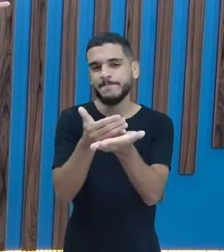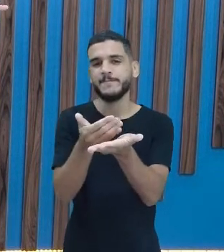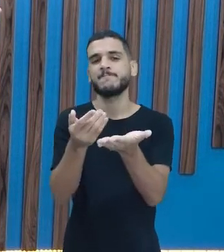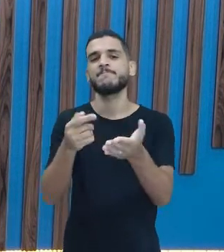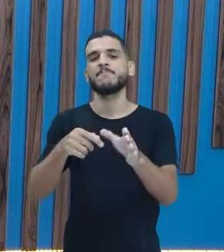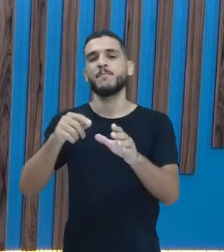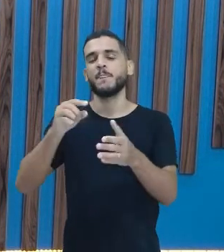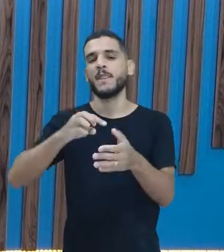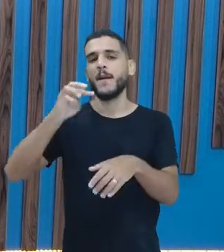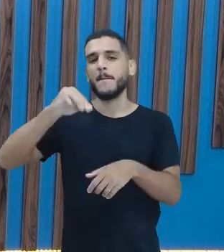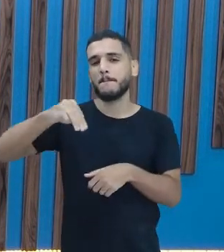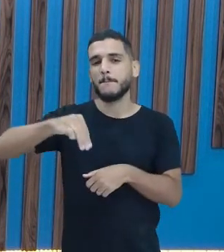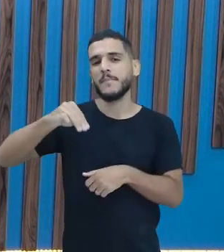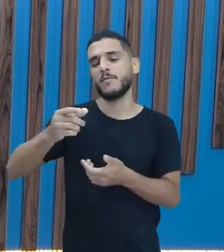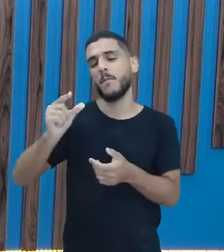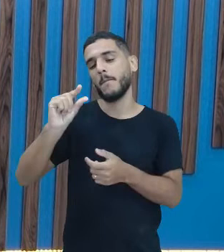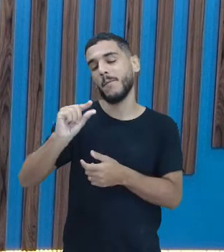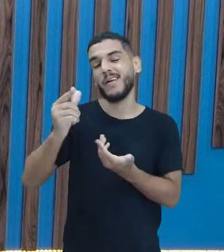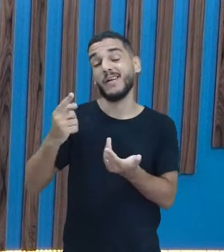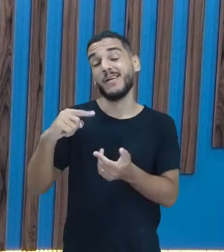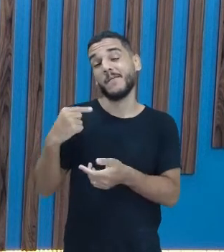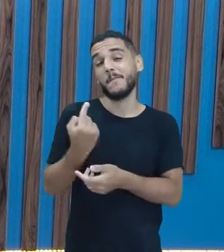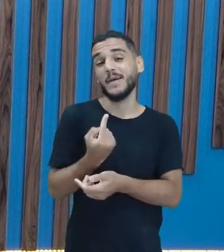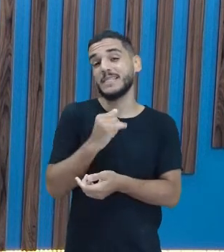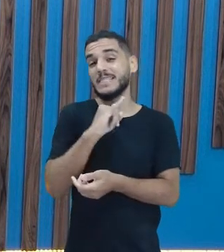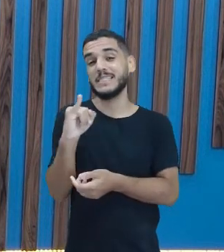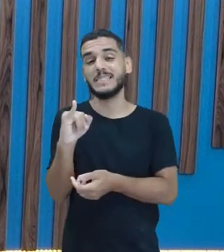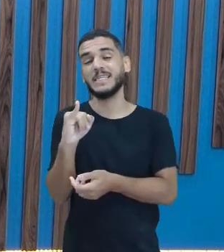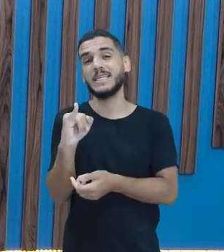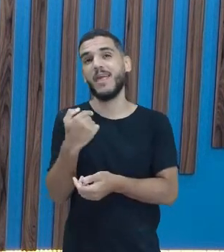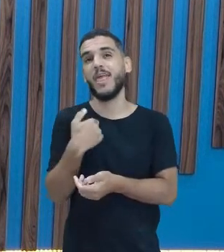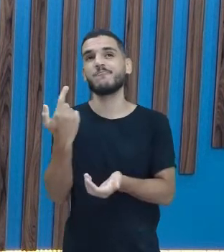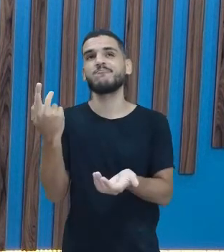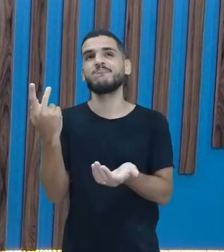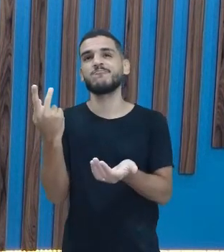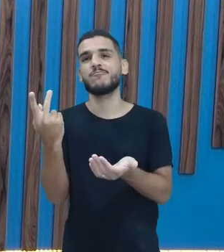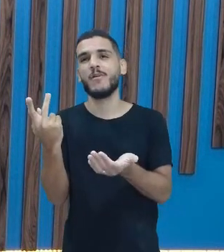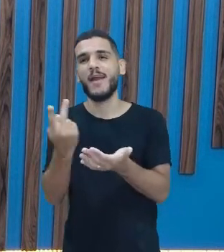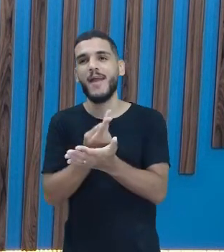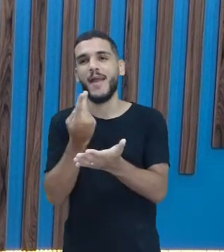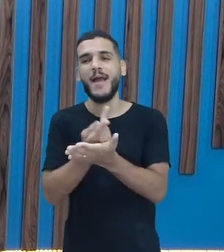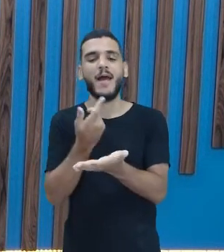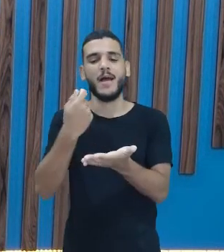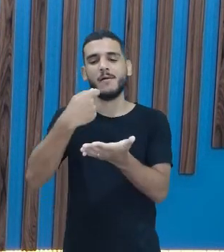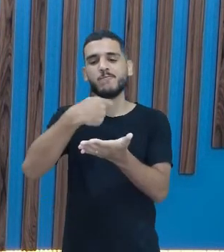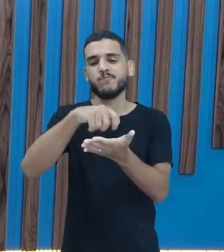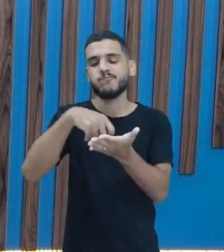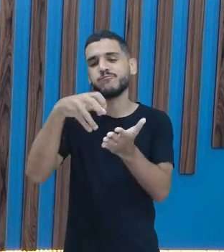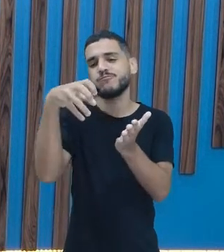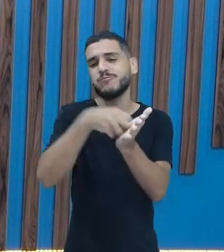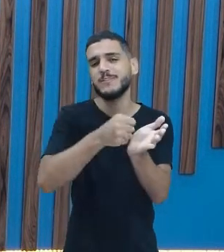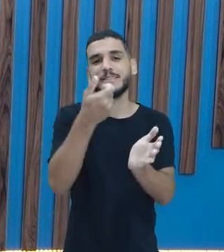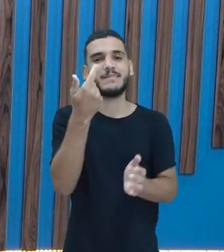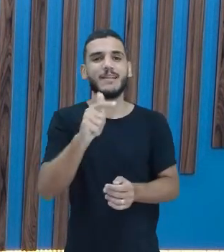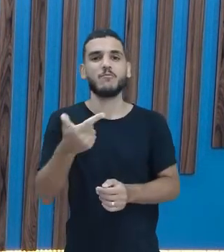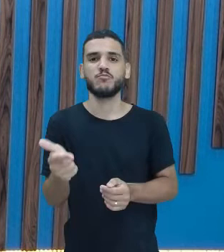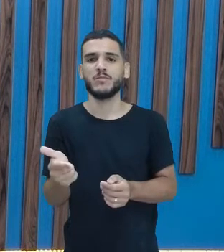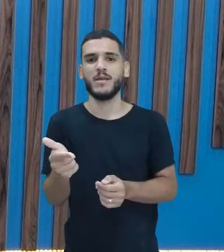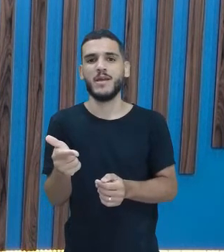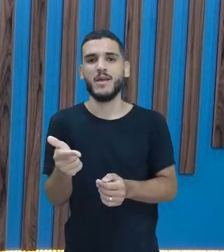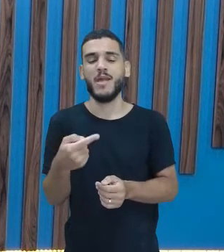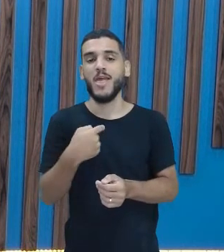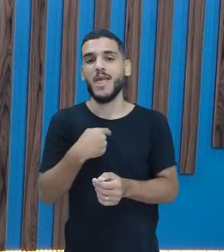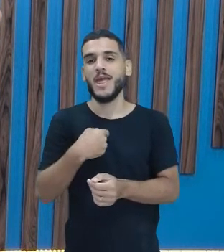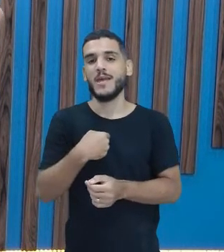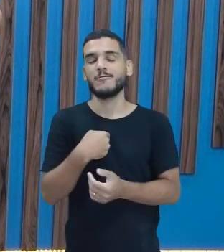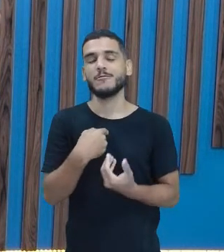pesquisa. Mas se eu não anotar, não registrar no caderno o que eu consegui de